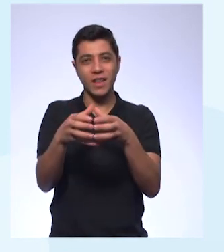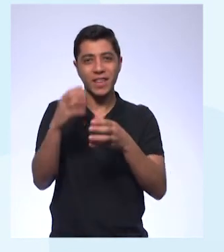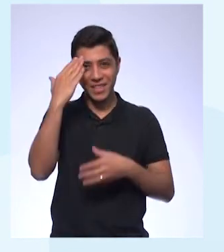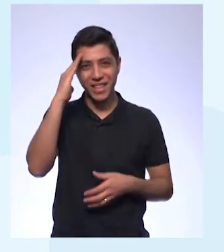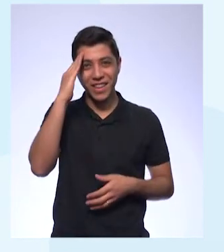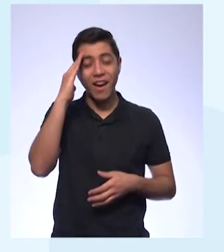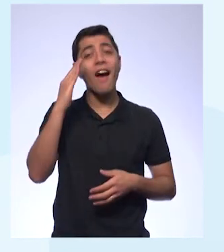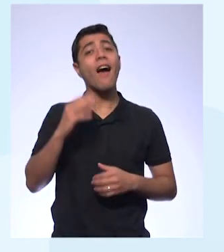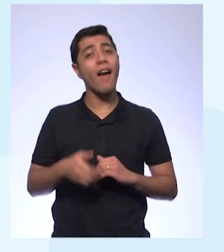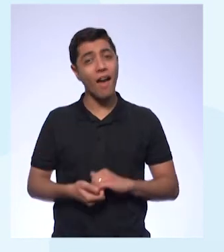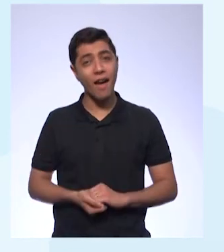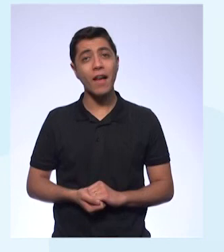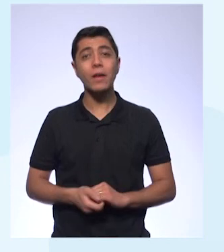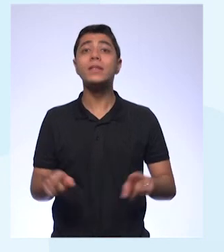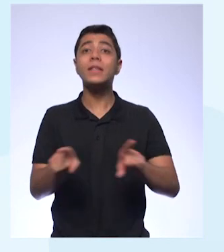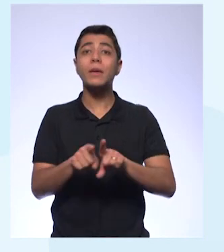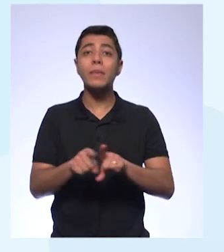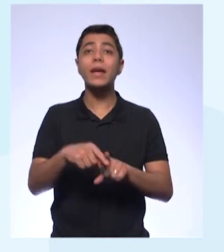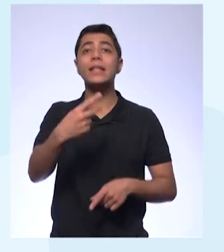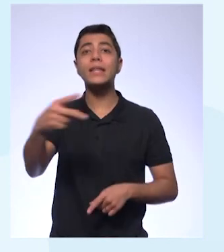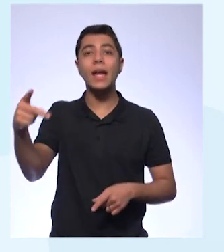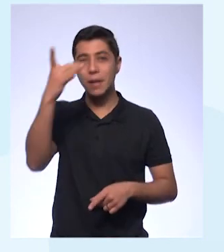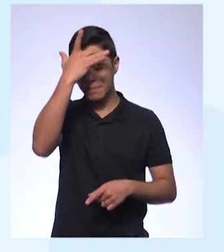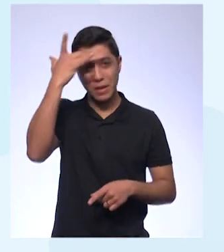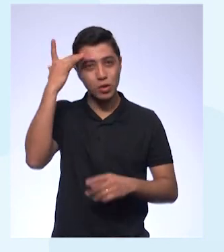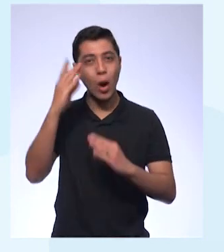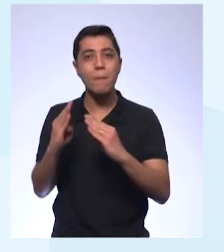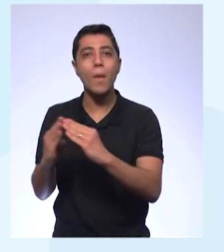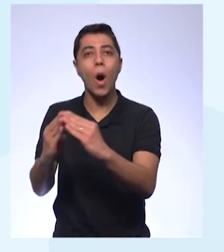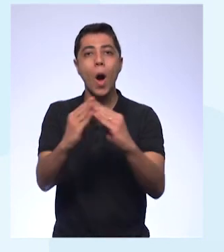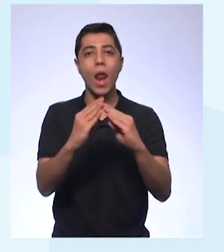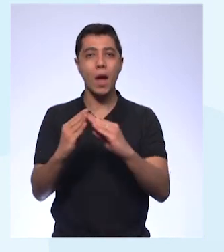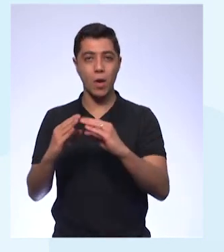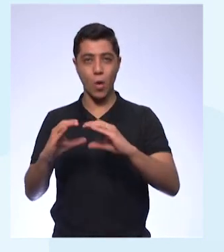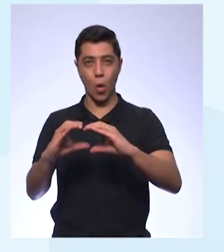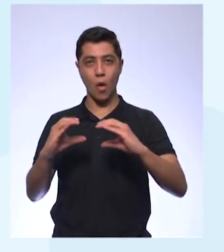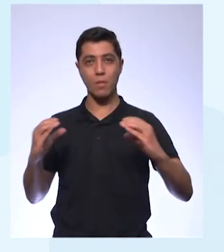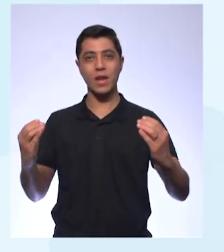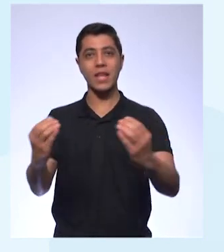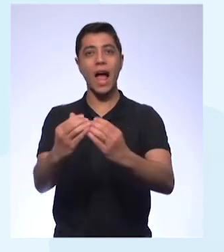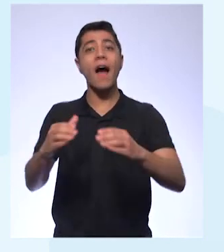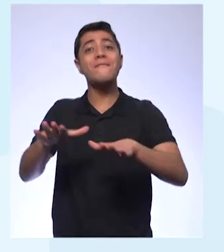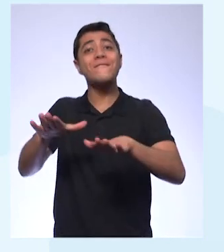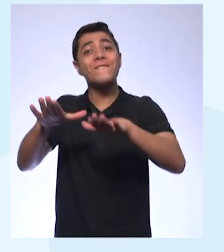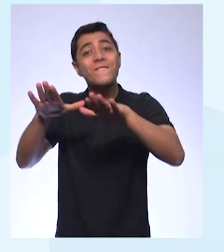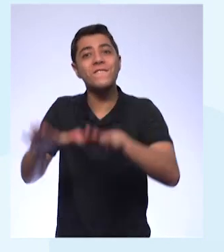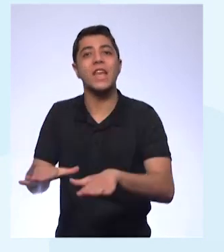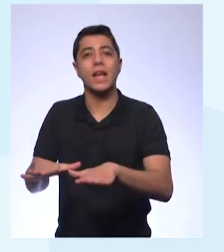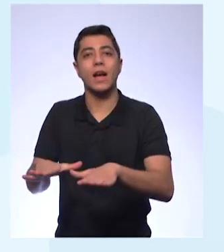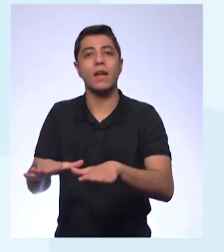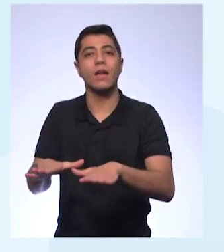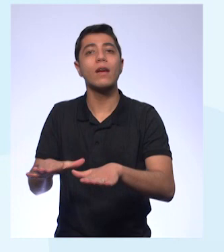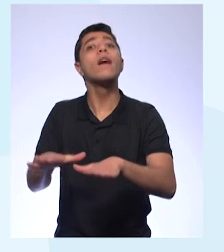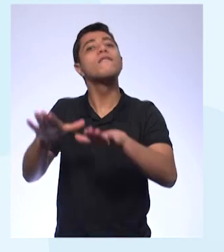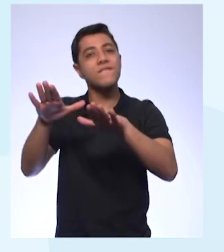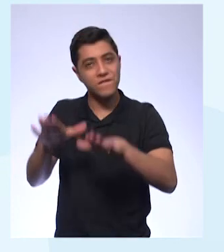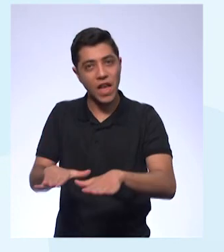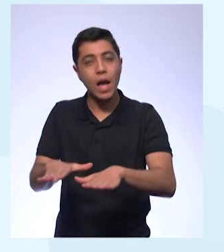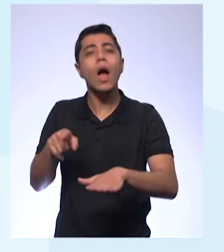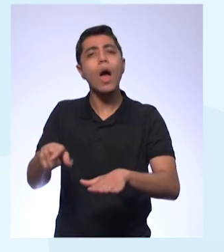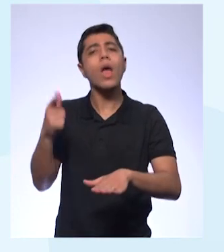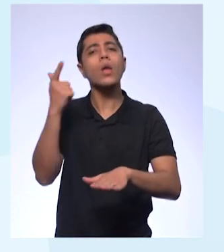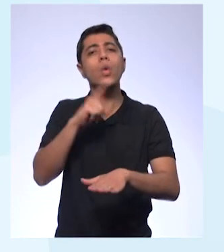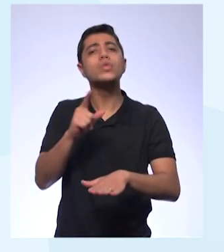os moradores dessa comunidade, os membros, vão habitar e vão produzir para sustentar